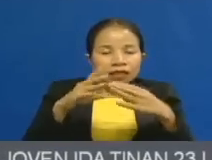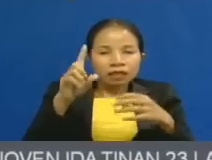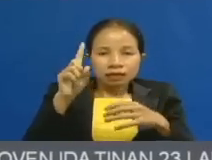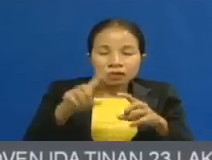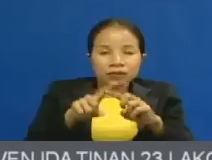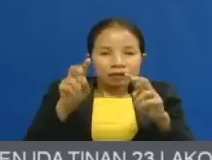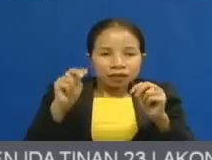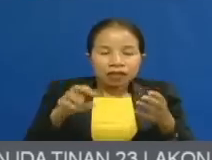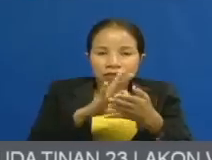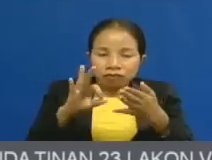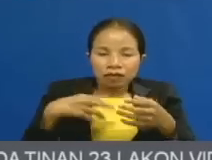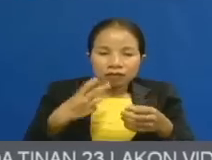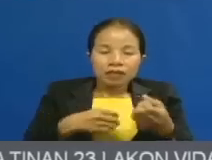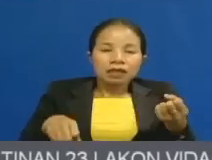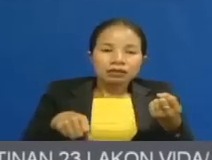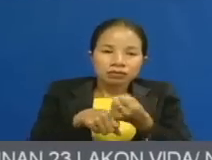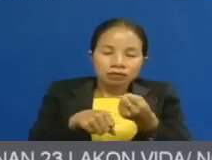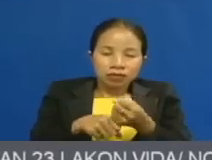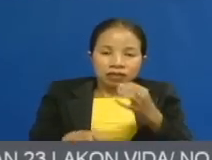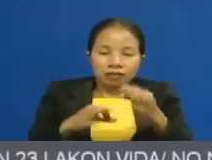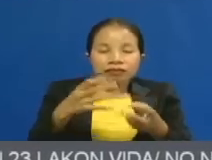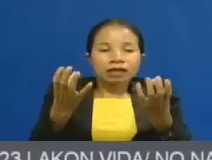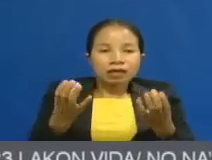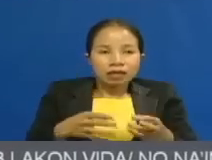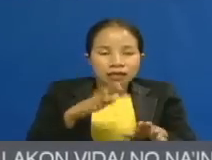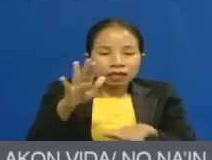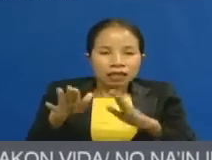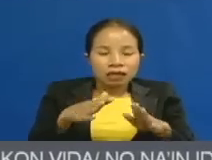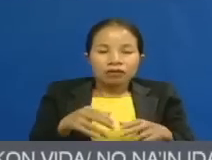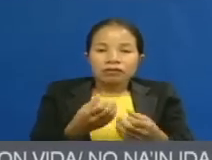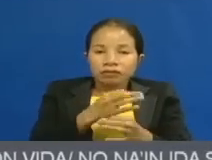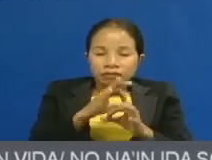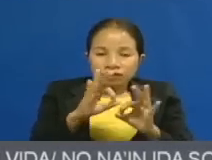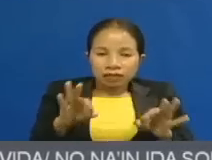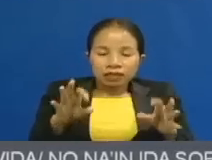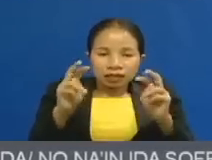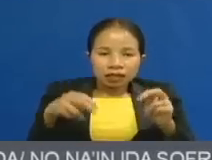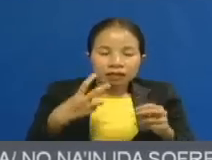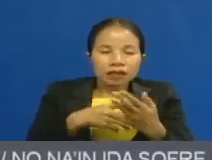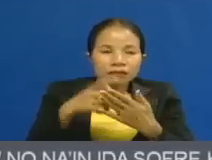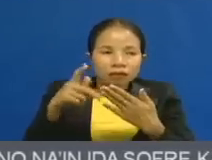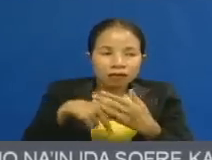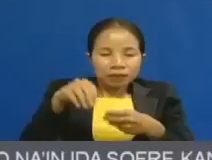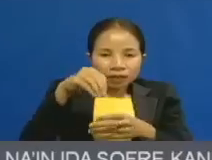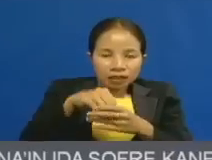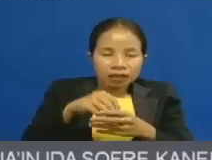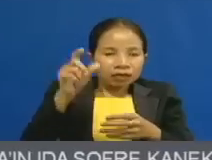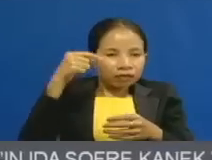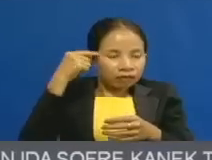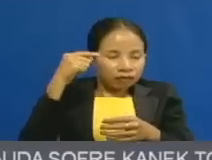mas ele tem que surrar a minha apoio sai da. Se a cara que atu lá o Rohan, então a minha programa tem que estar mais em governo, o